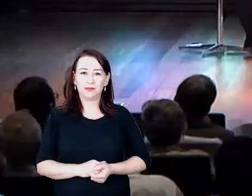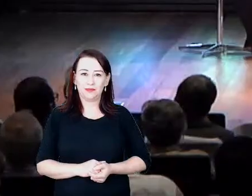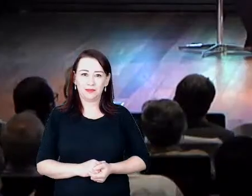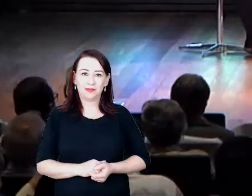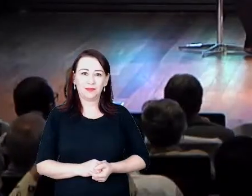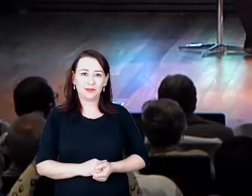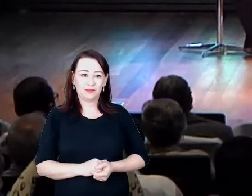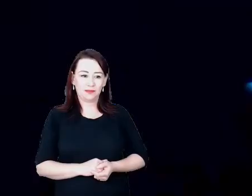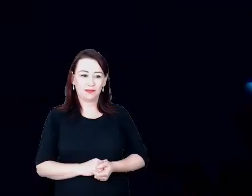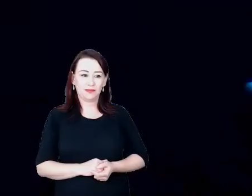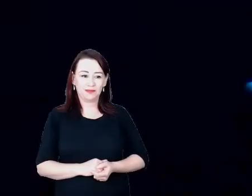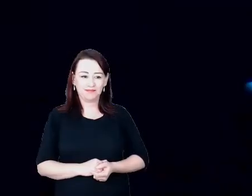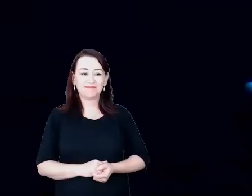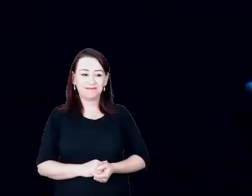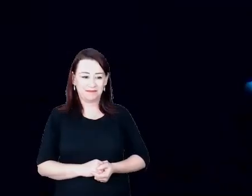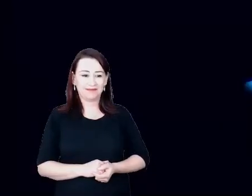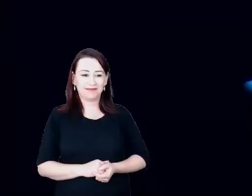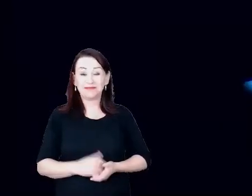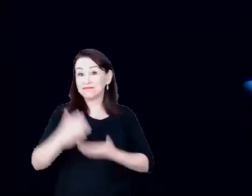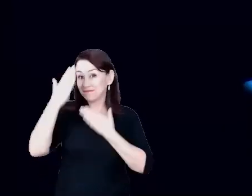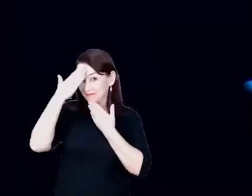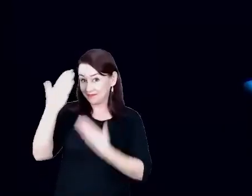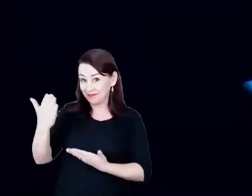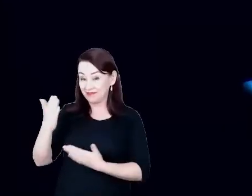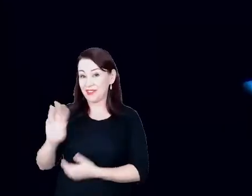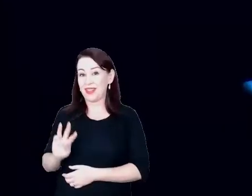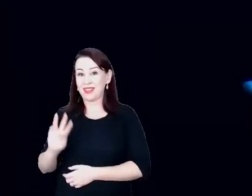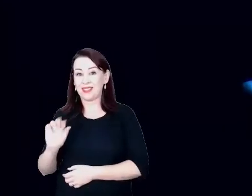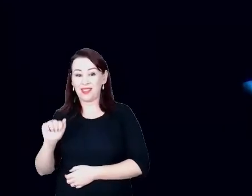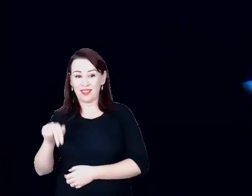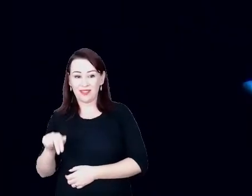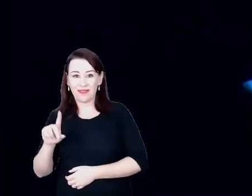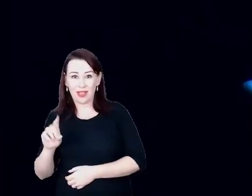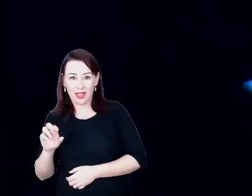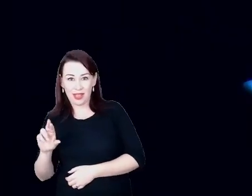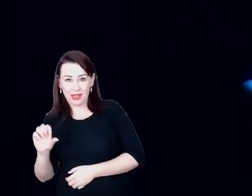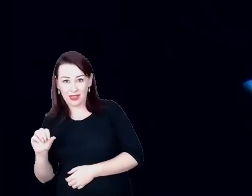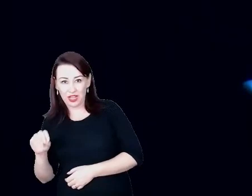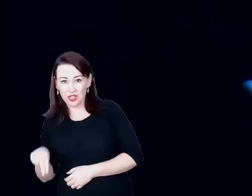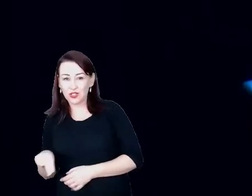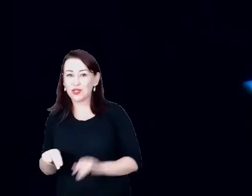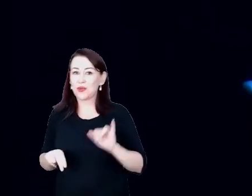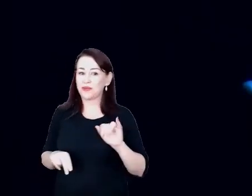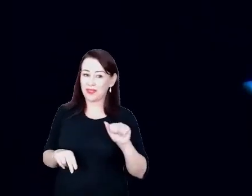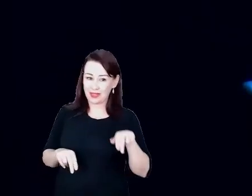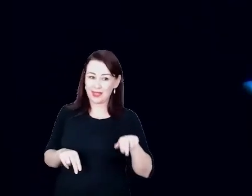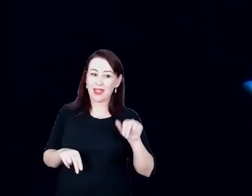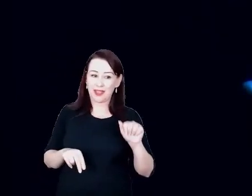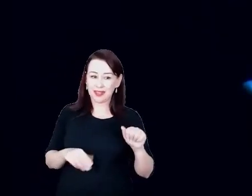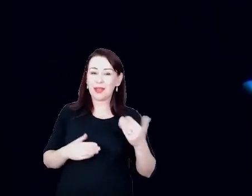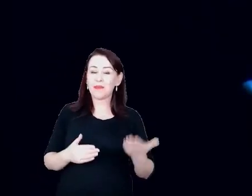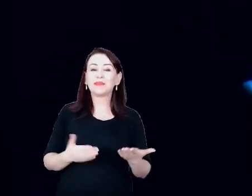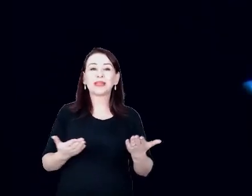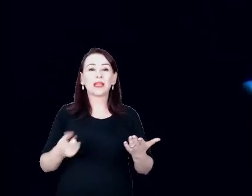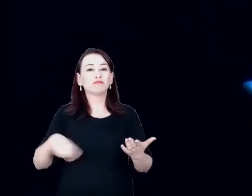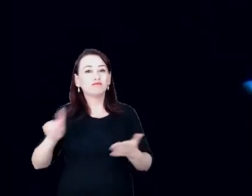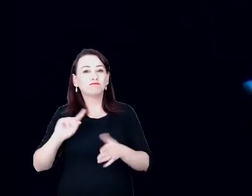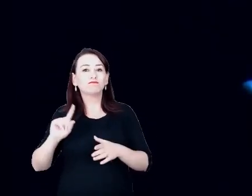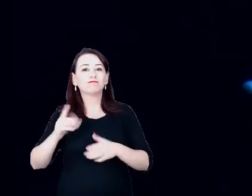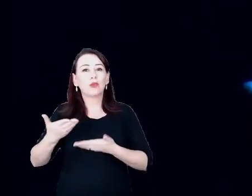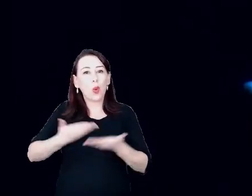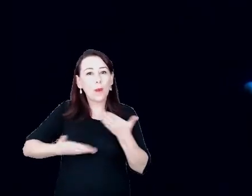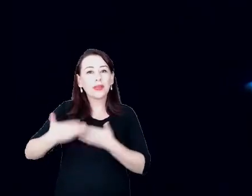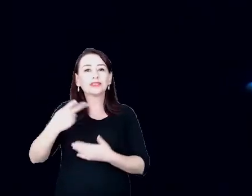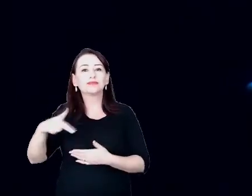Muito obrigada, Wanderson e Ana, por compartilhar conosco os estudos e os avanços, né, que vocês